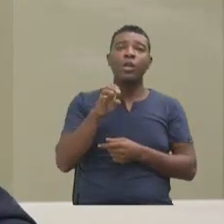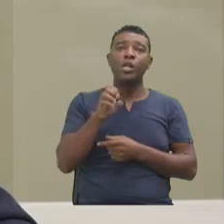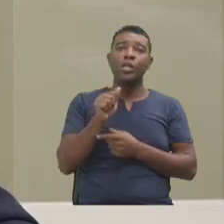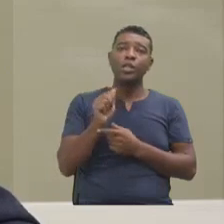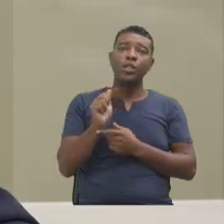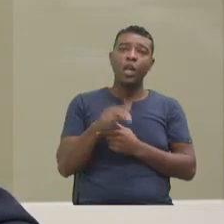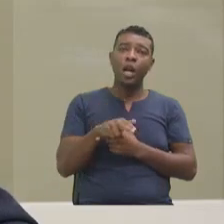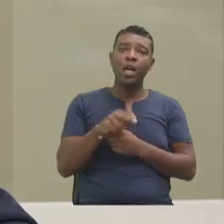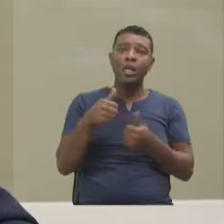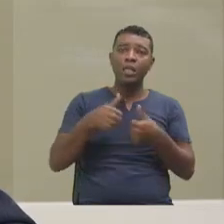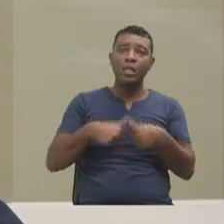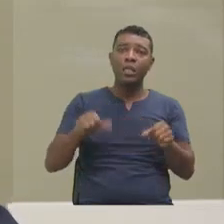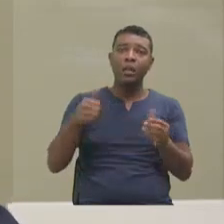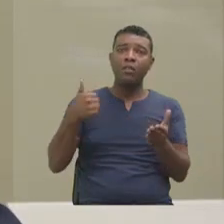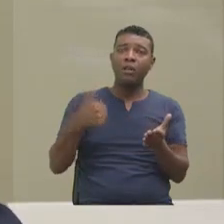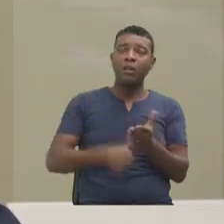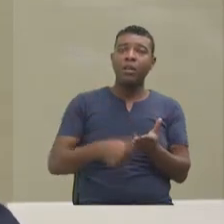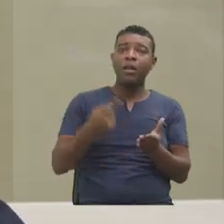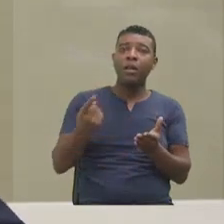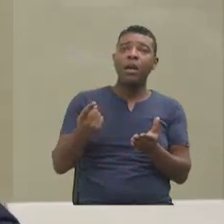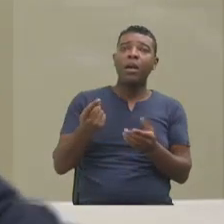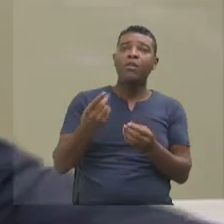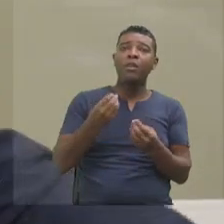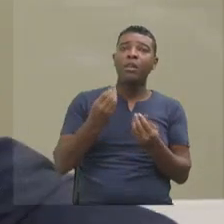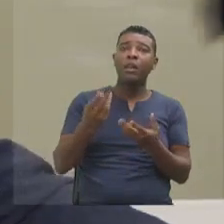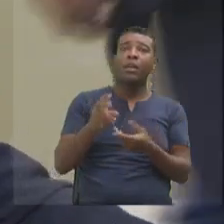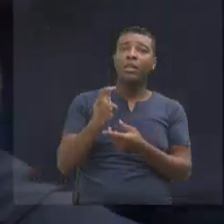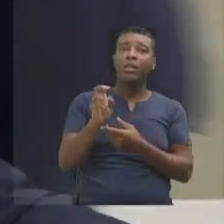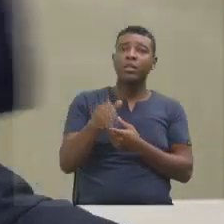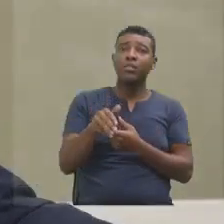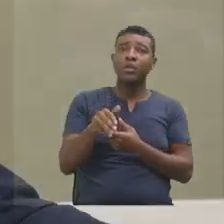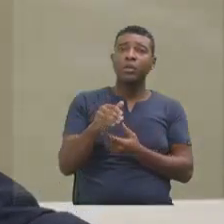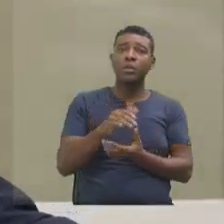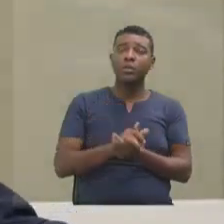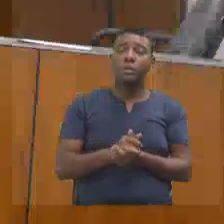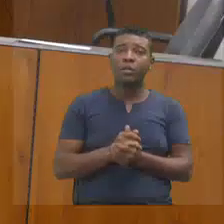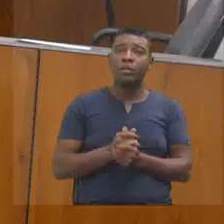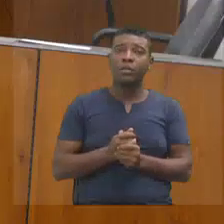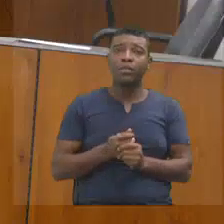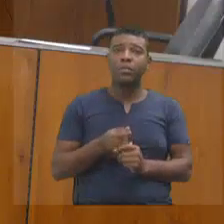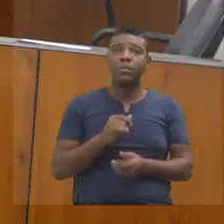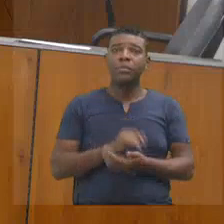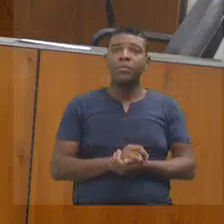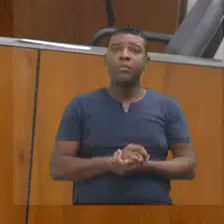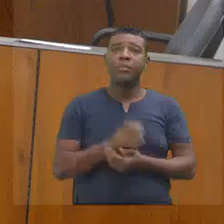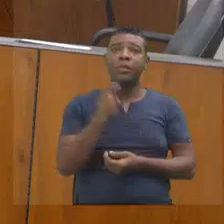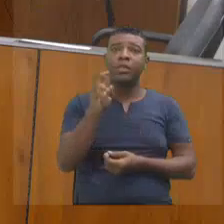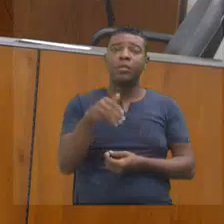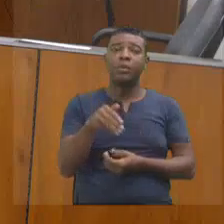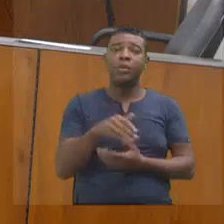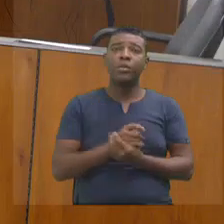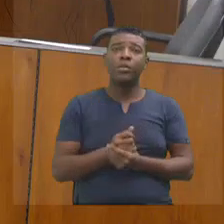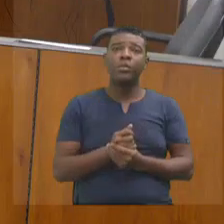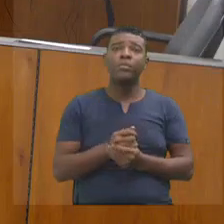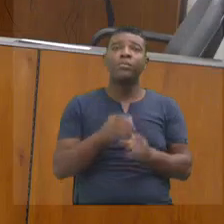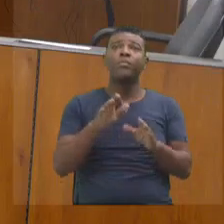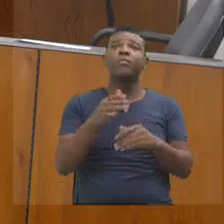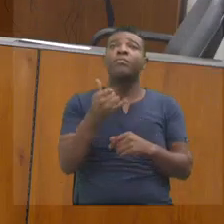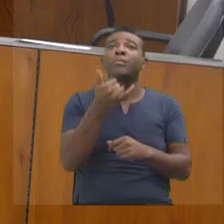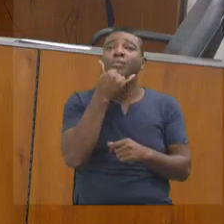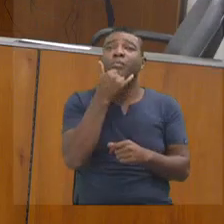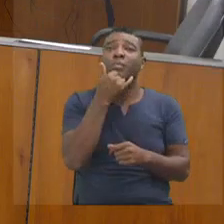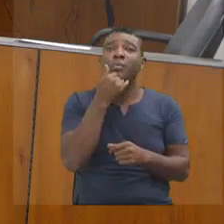escrito e eu vou conceder que a palavra para ele cinco minutos e o deputado Jean Frederico Muito obrigado Presidente eu já peço desculpas